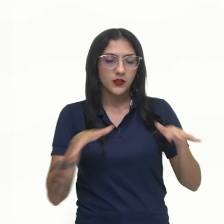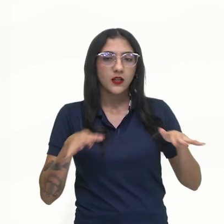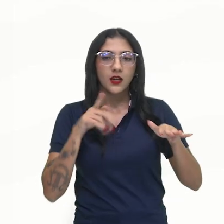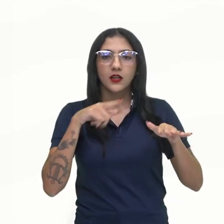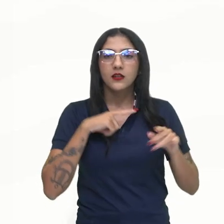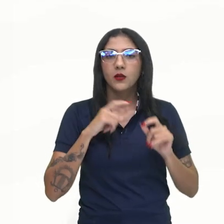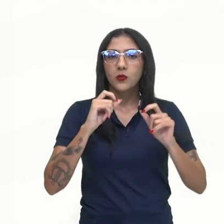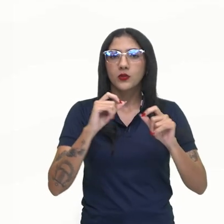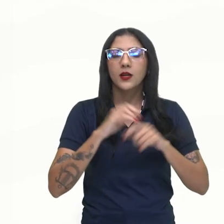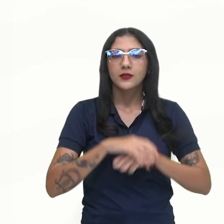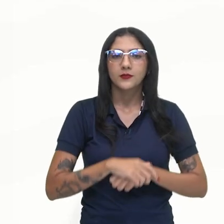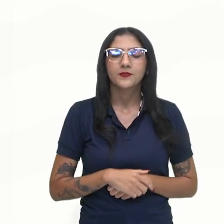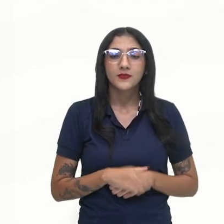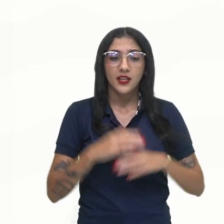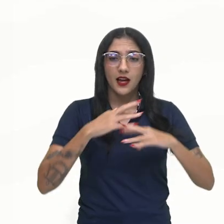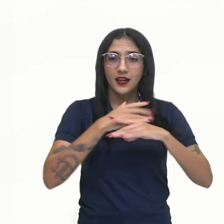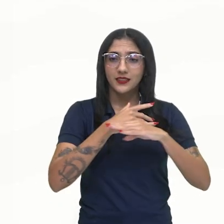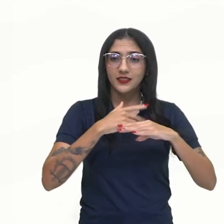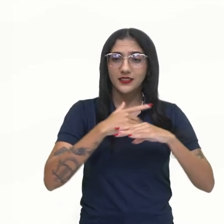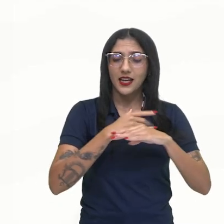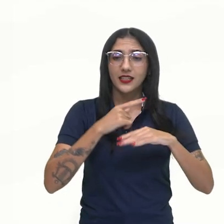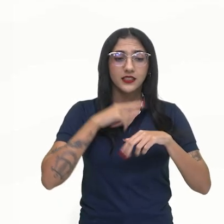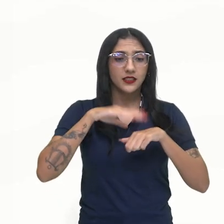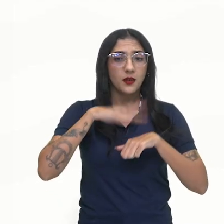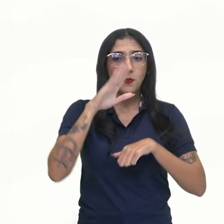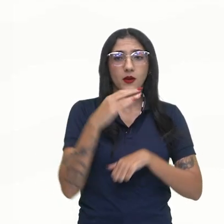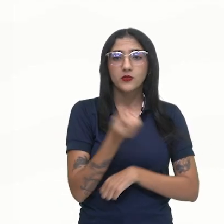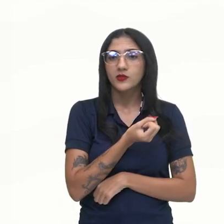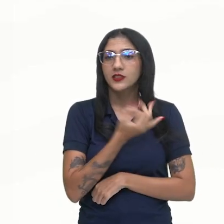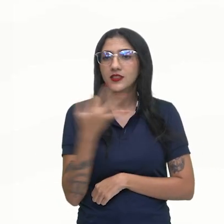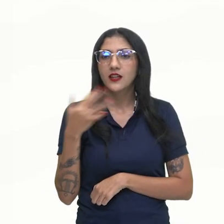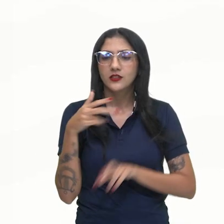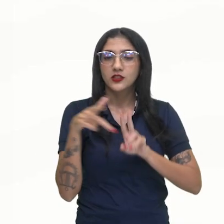cidade mais indígena do Brasil.